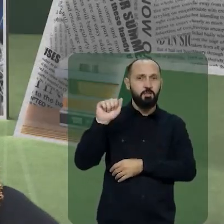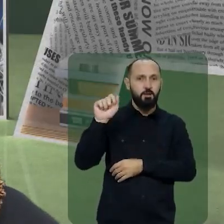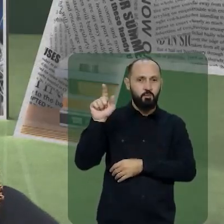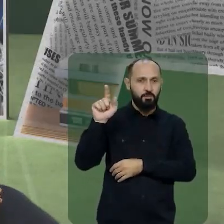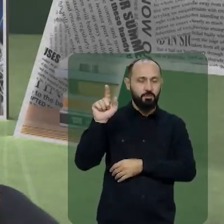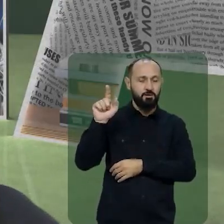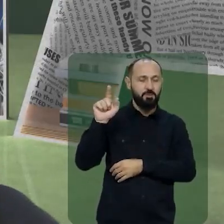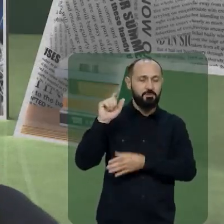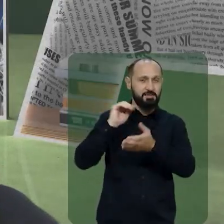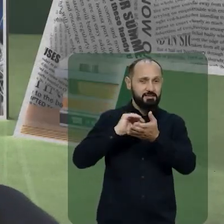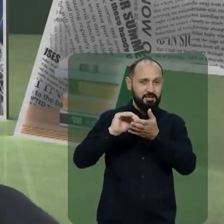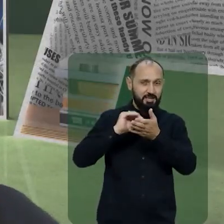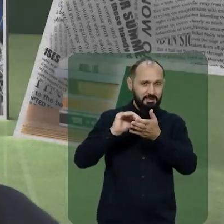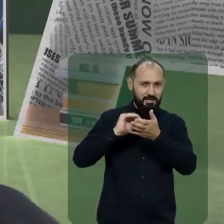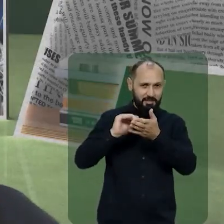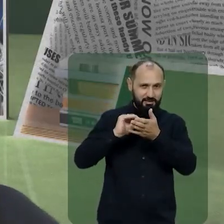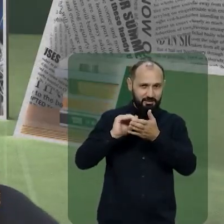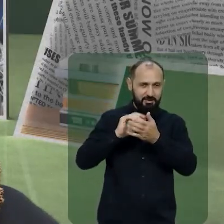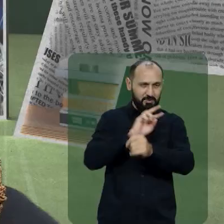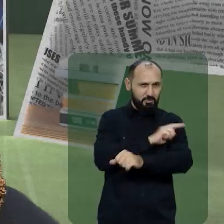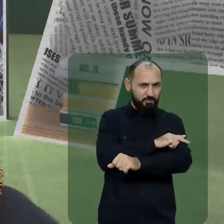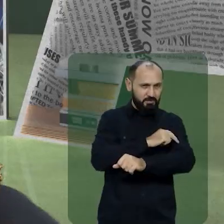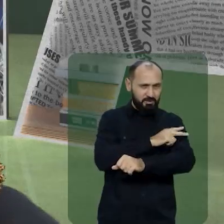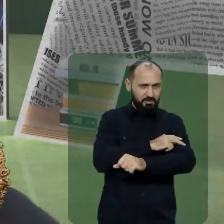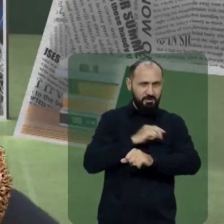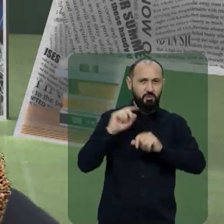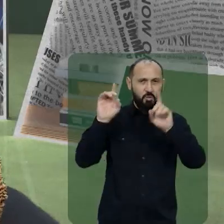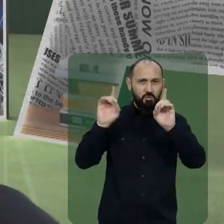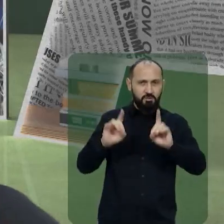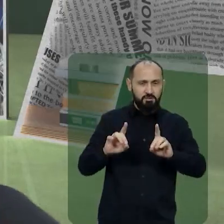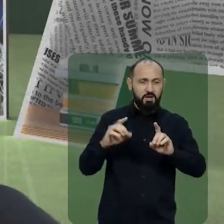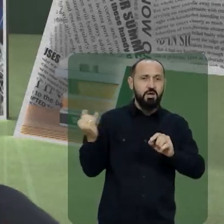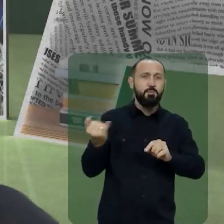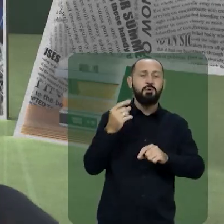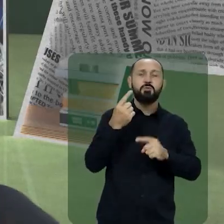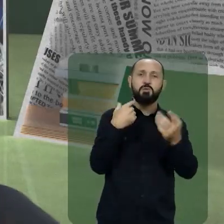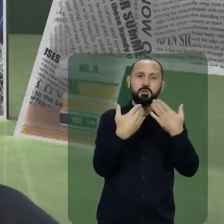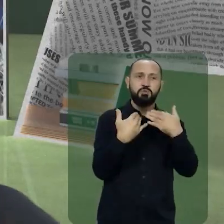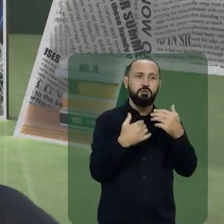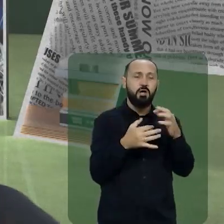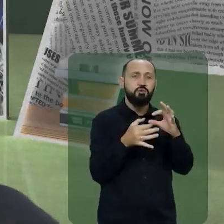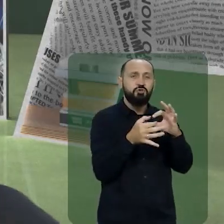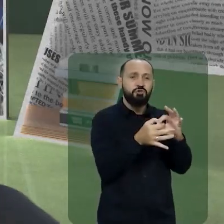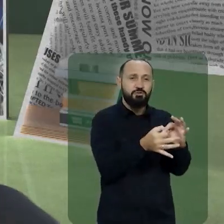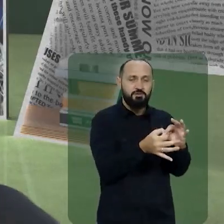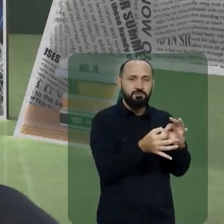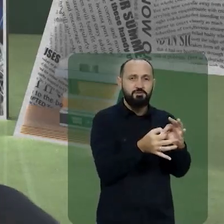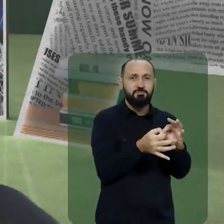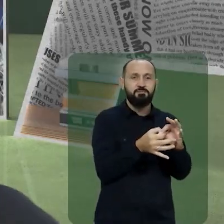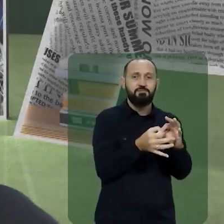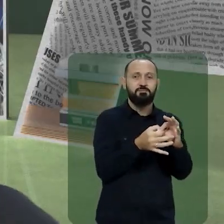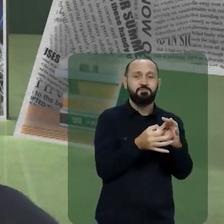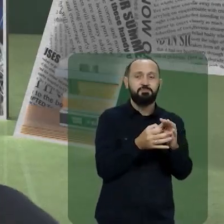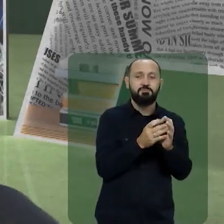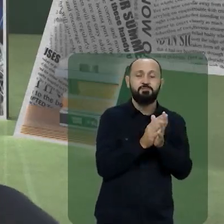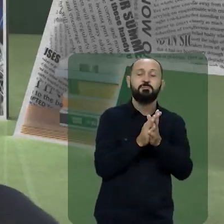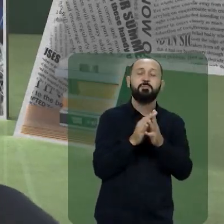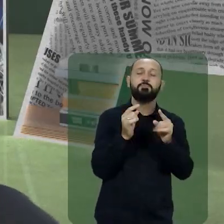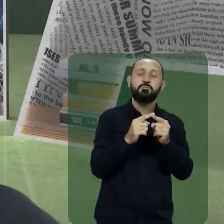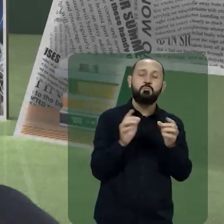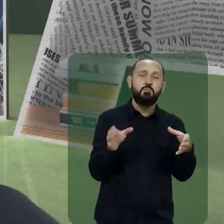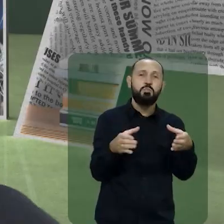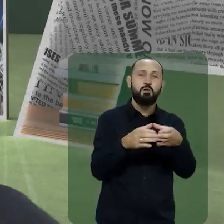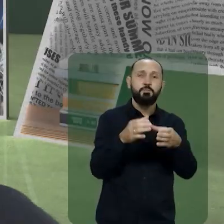subsecretaria, traz essas discussões, é importante nós estarmos juntos, por conta de que muitos idosos